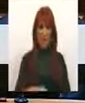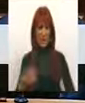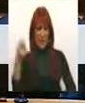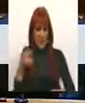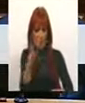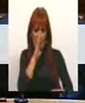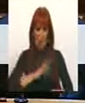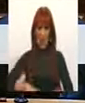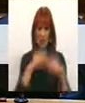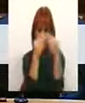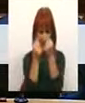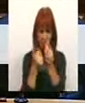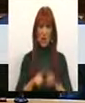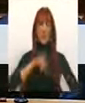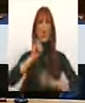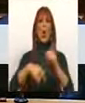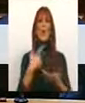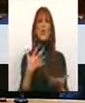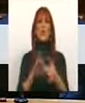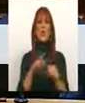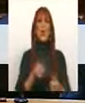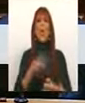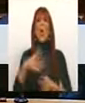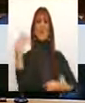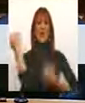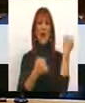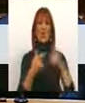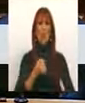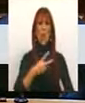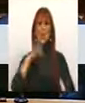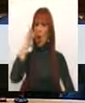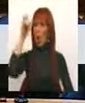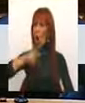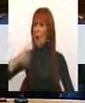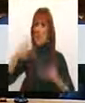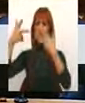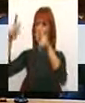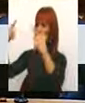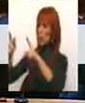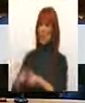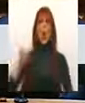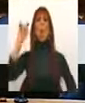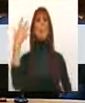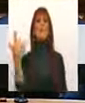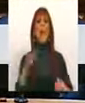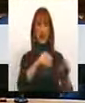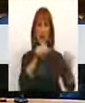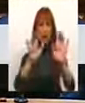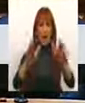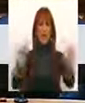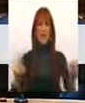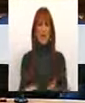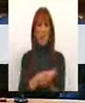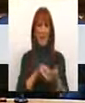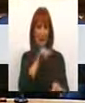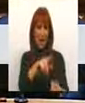Diretiva Operacional de Meios, que é aquela que diz quantos carros, quantos homens vão estar disponíveis, já devia estar no terreno. É com